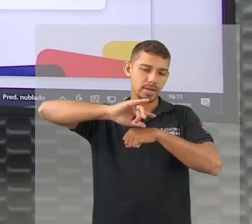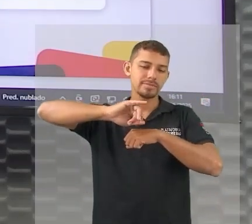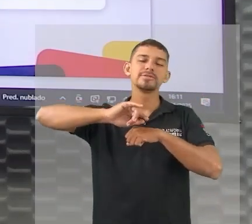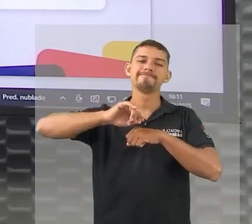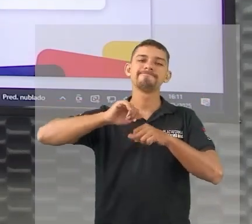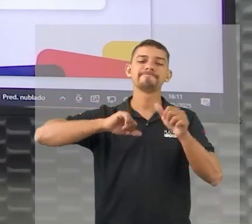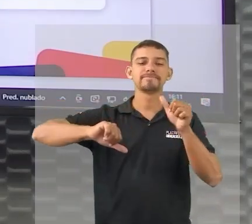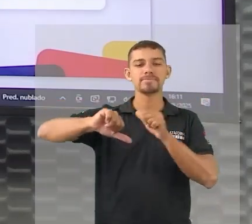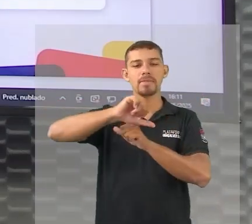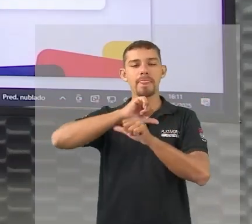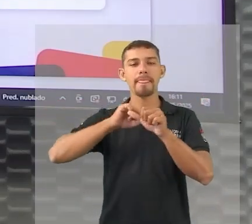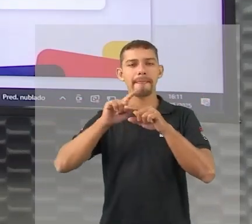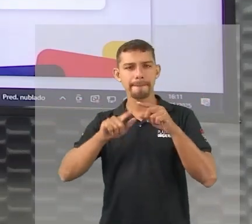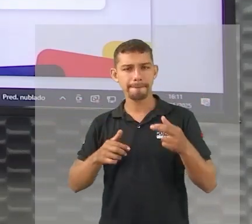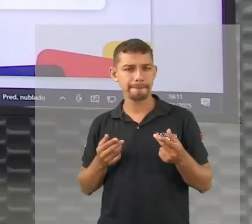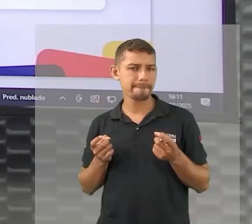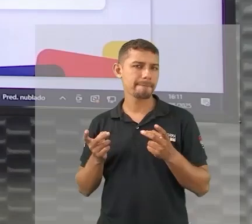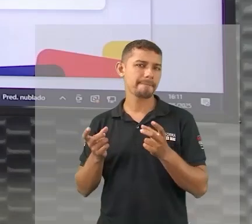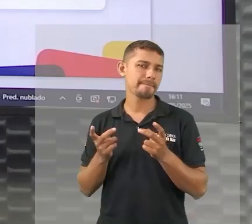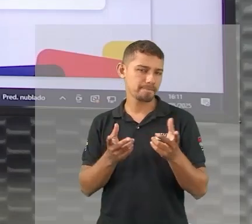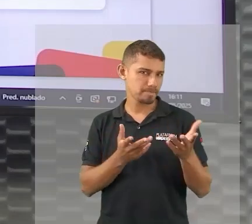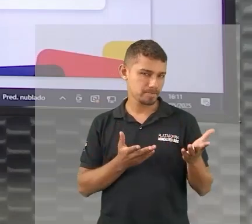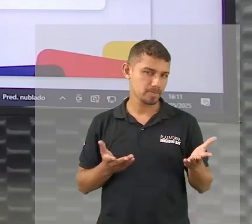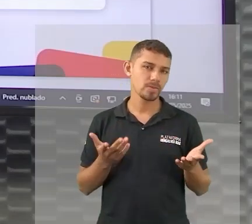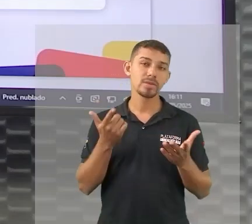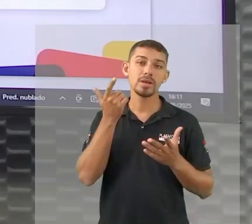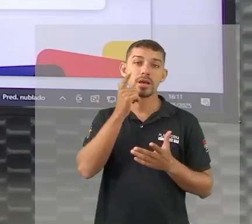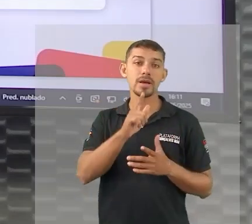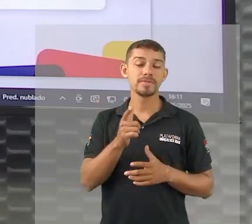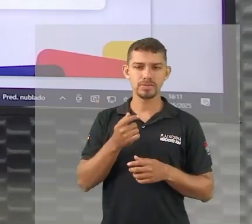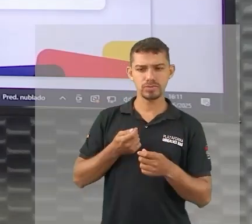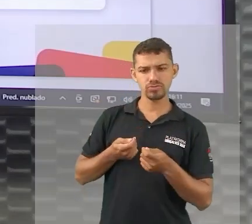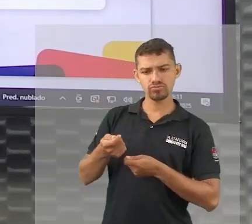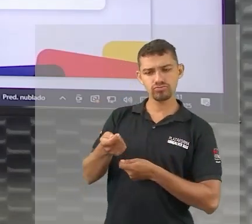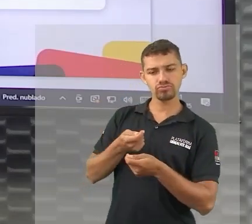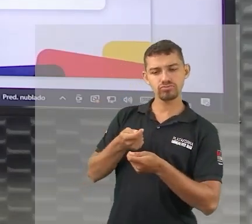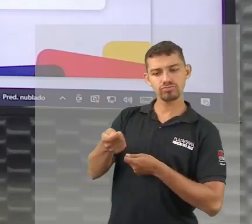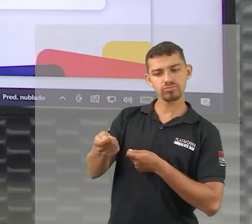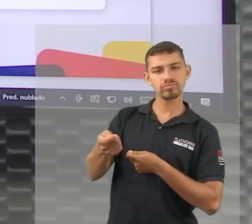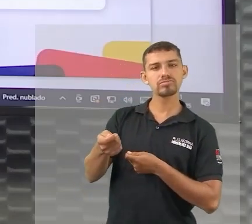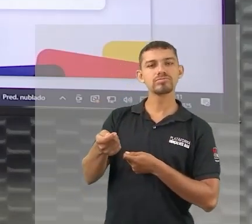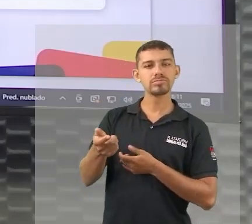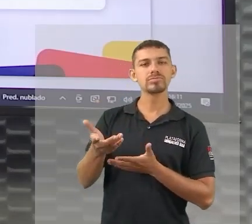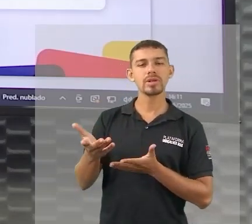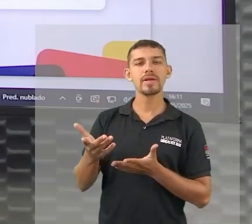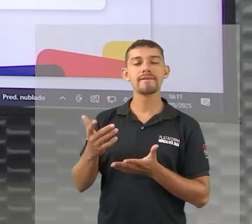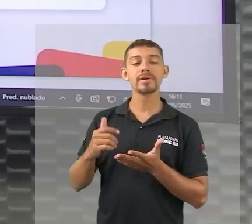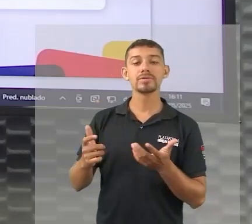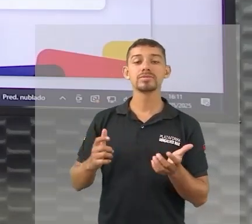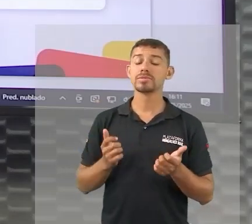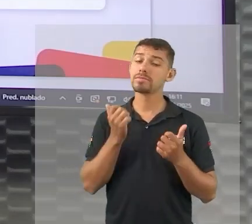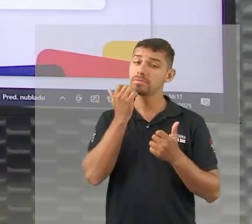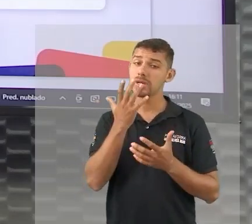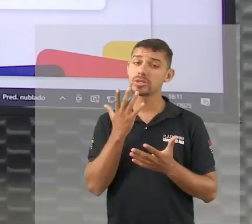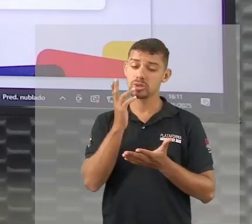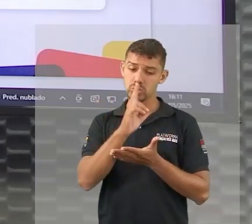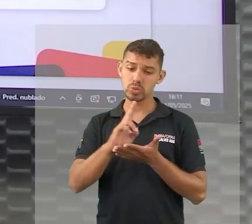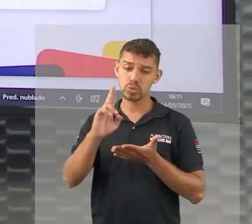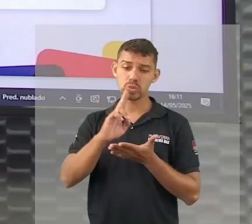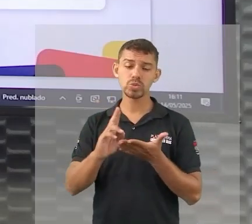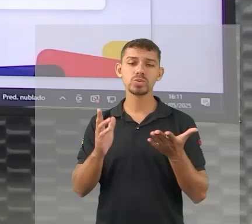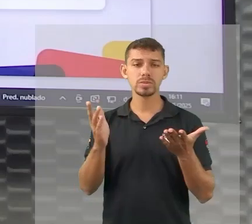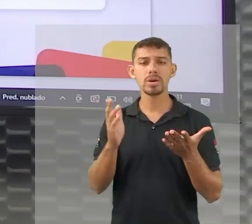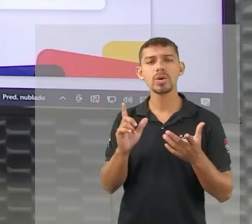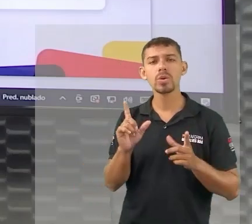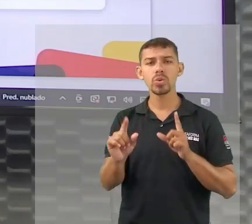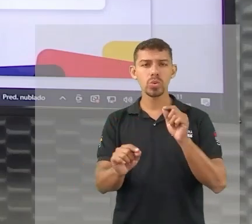ser convertido numa mercadoria e, portanto, ele vai acabar ganhando um valor de troca e ele vai ser convertido ali num bem de consumo,